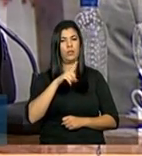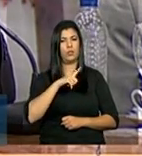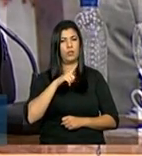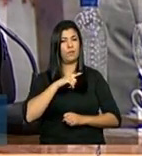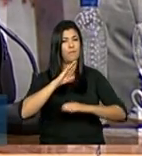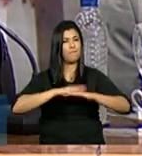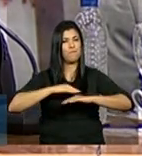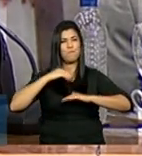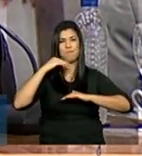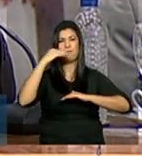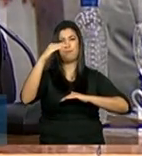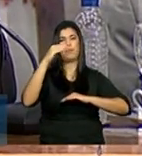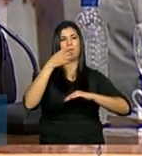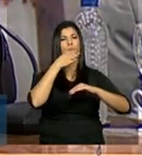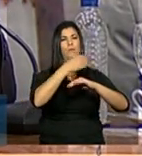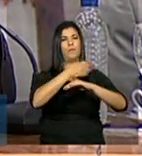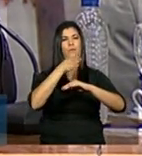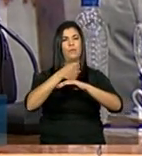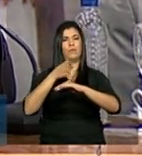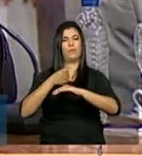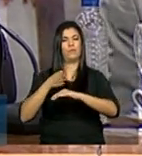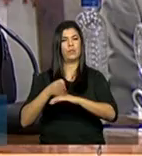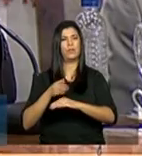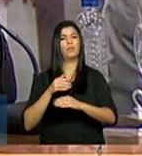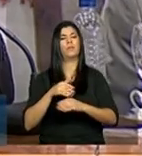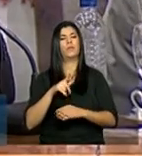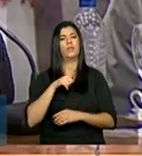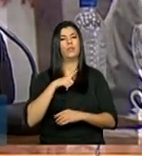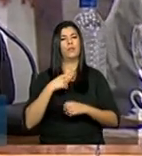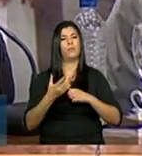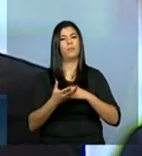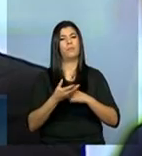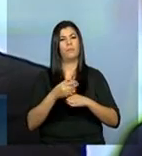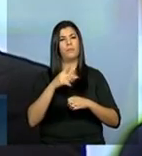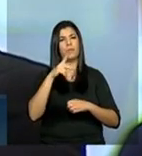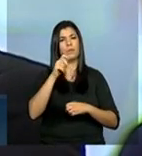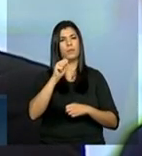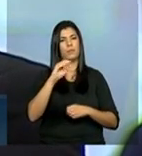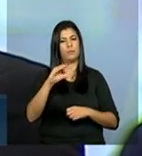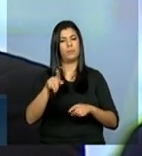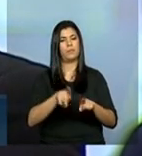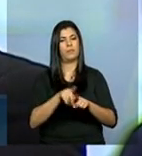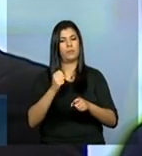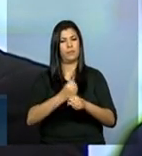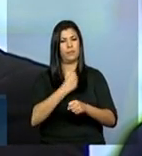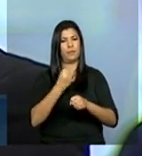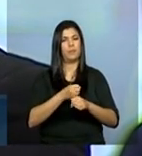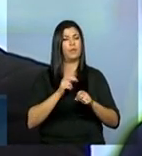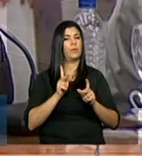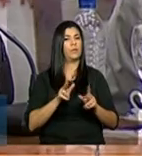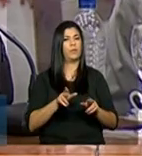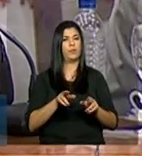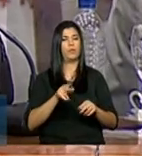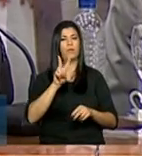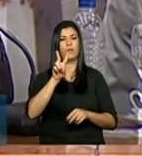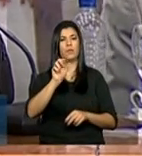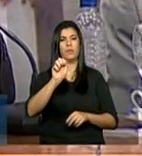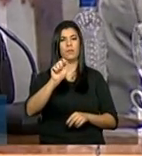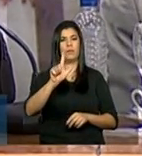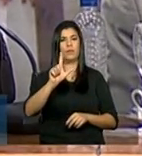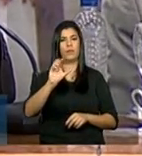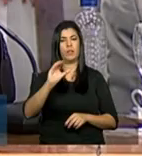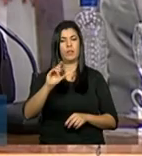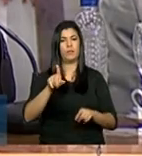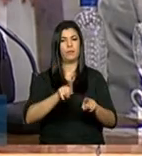de investimento, e isso se deve basicamente às obras do PAC. A mesma coisa deve ocorrer com a Valec. A Valec